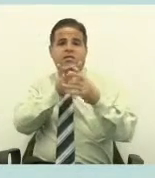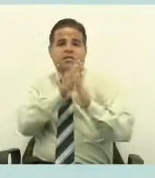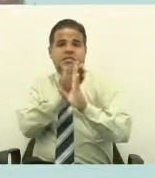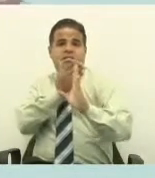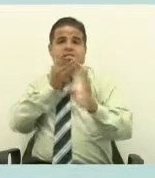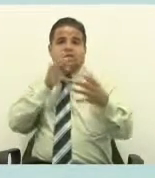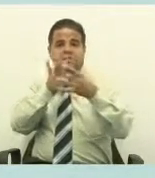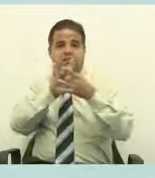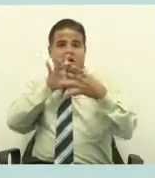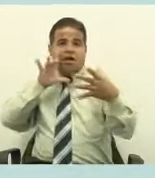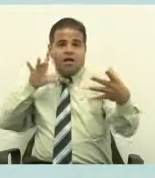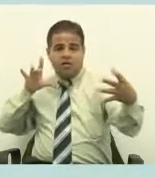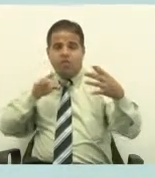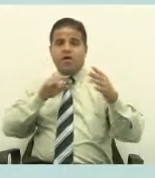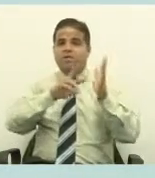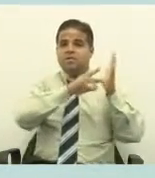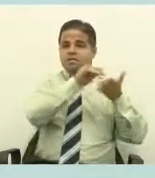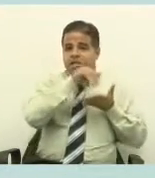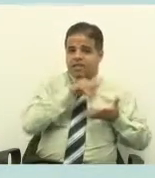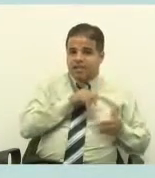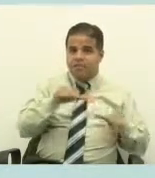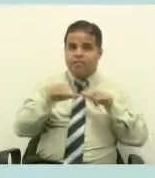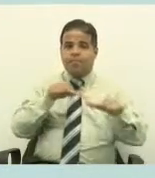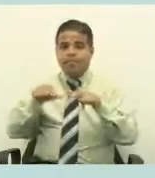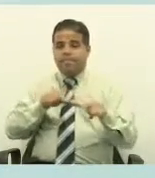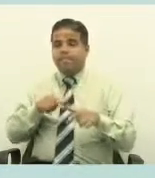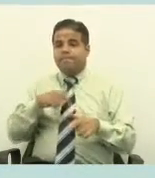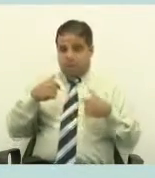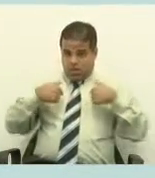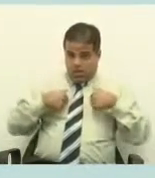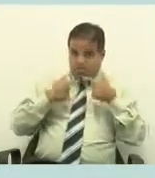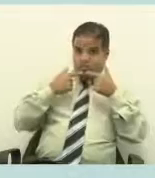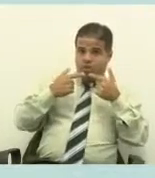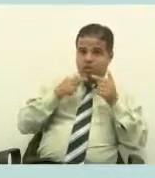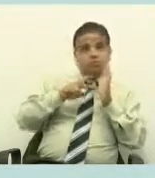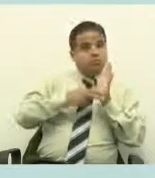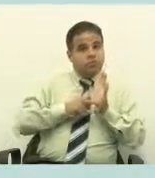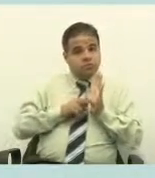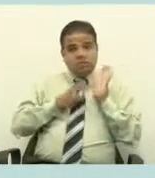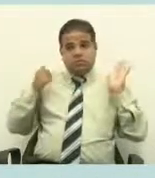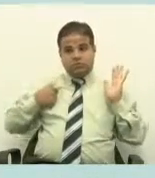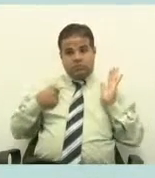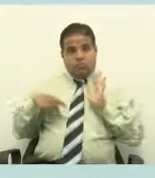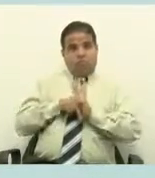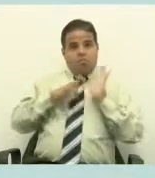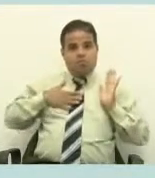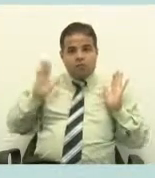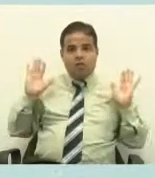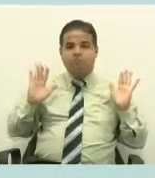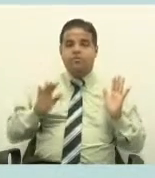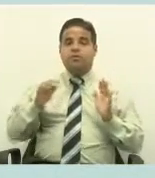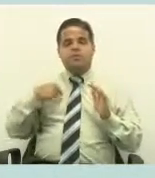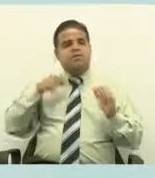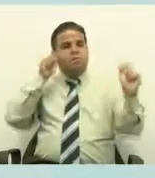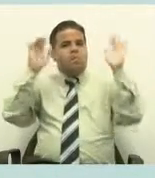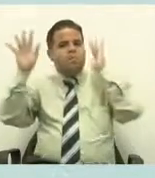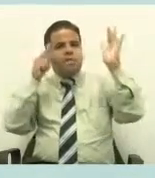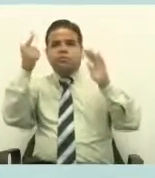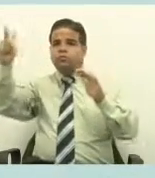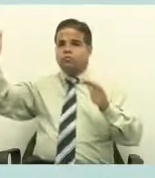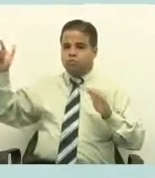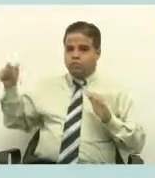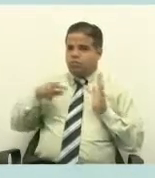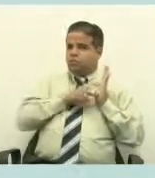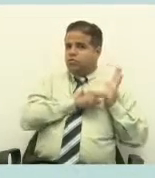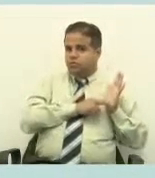a Secretaria do Trabalho. Eu falo do sindicato no qual eu pertenço, mas penso eu que os demais